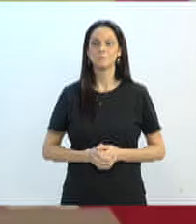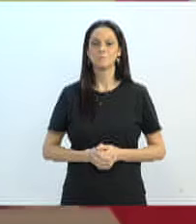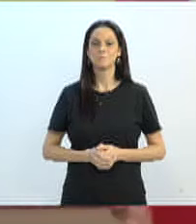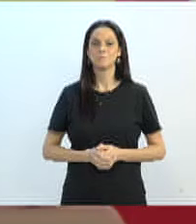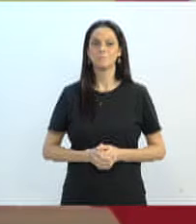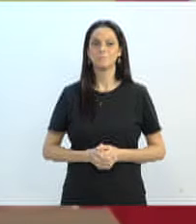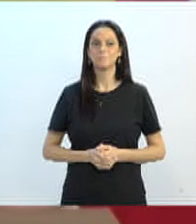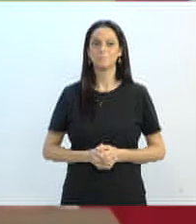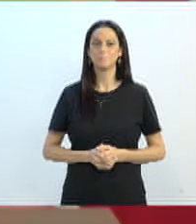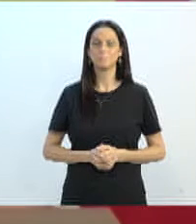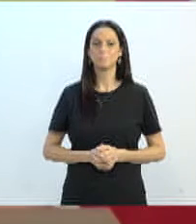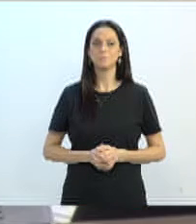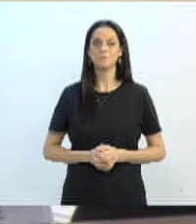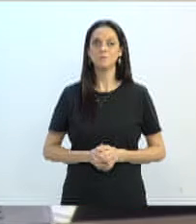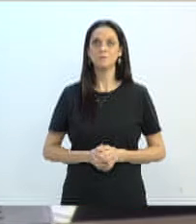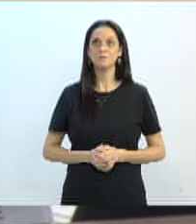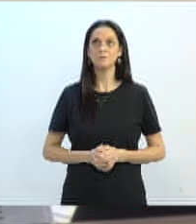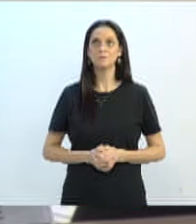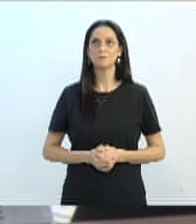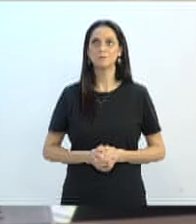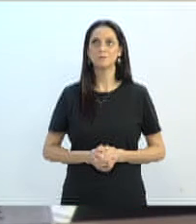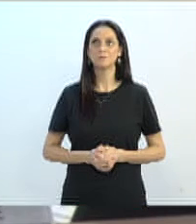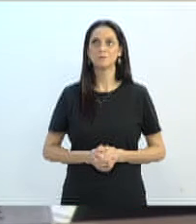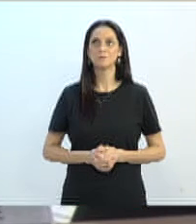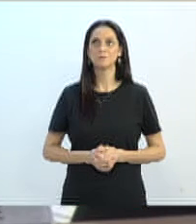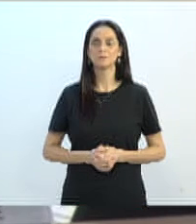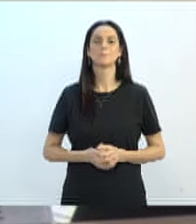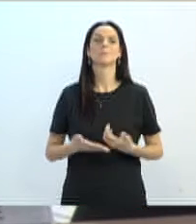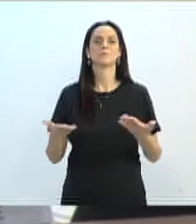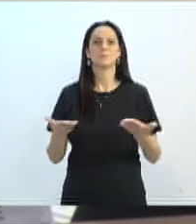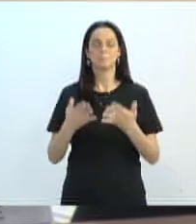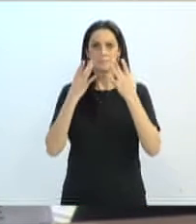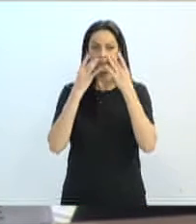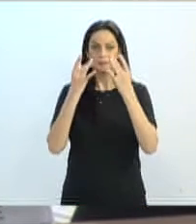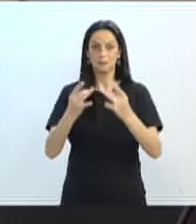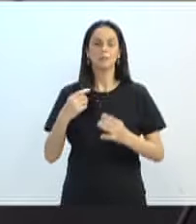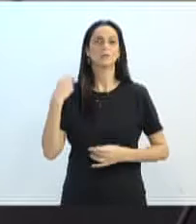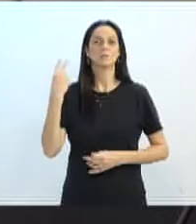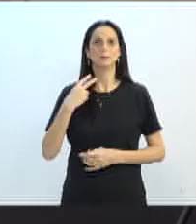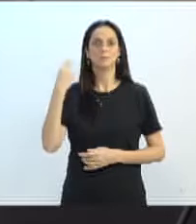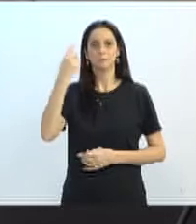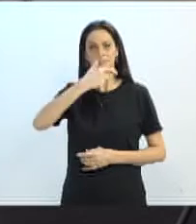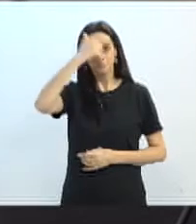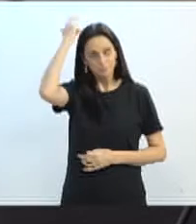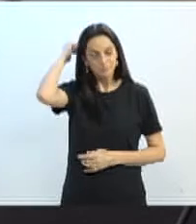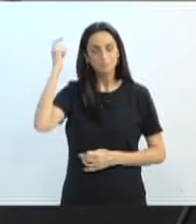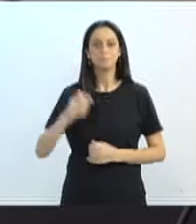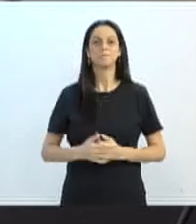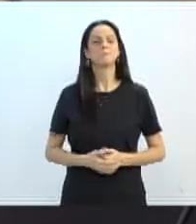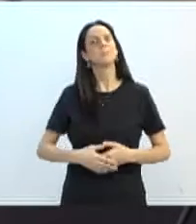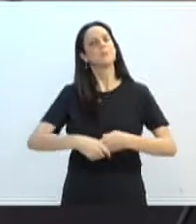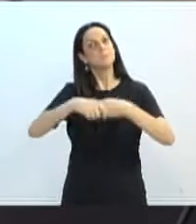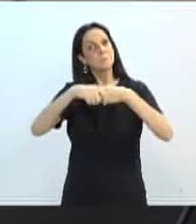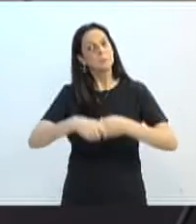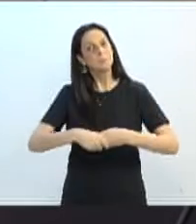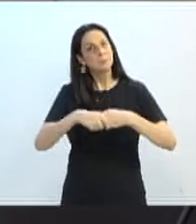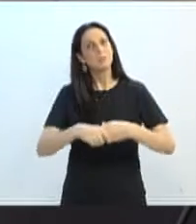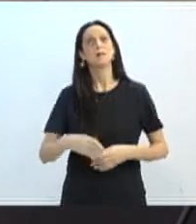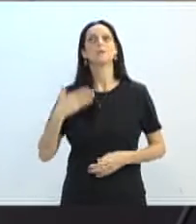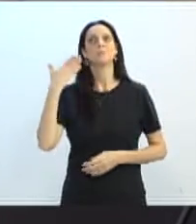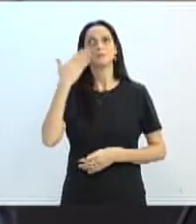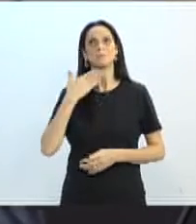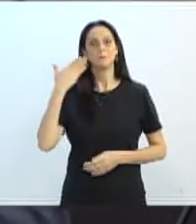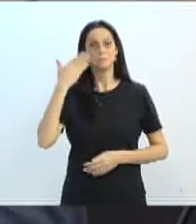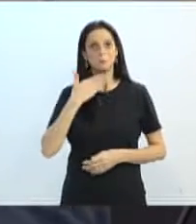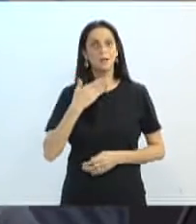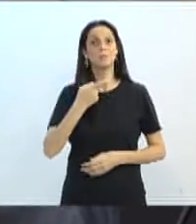Concedo uma parte ao vereador Adriano Pereira. Com autorização do orador, ou sim a parte, vereador Adriano Pereira. Maurício, cumprimentado pelo pronunciamento. Quando Vossa